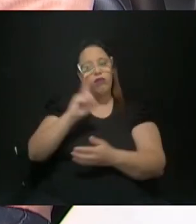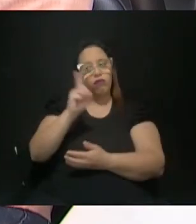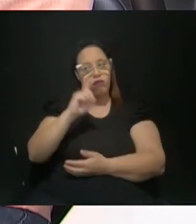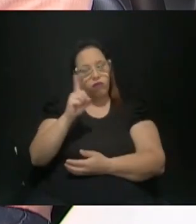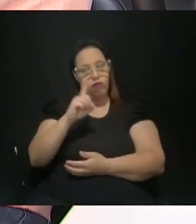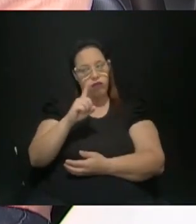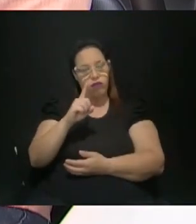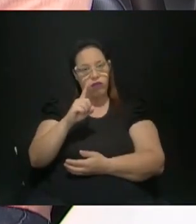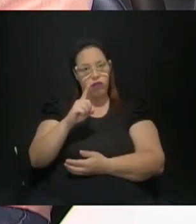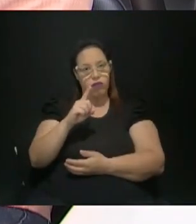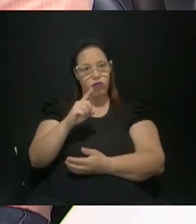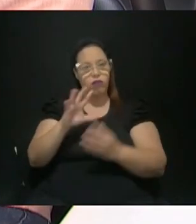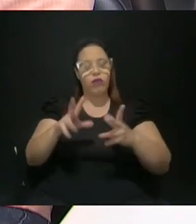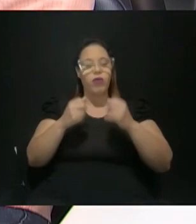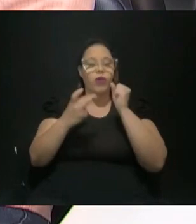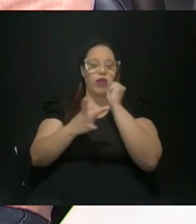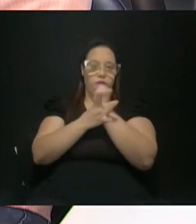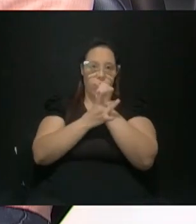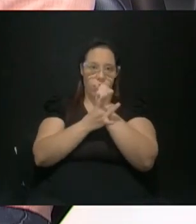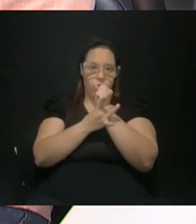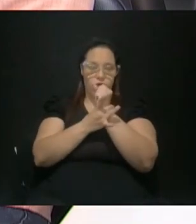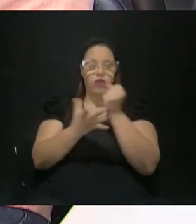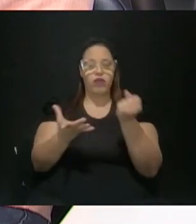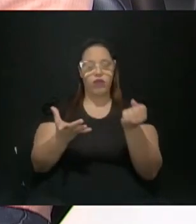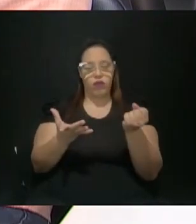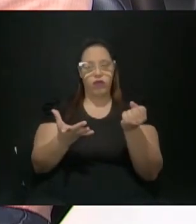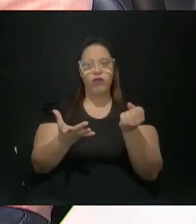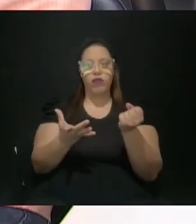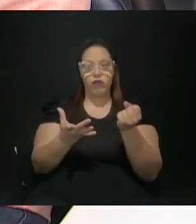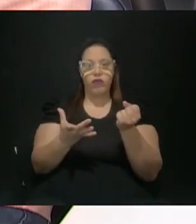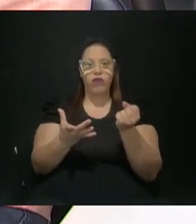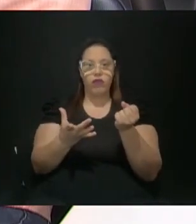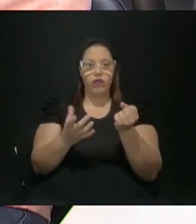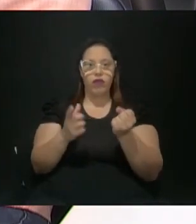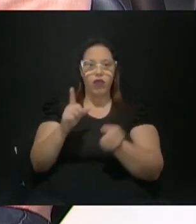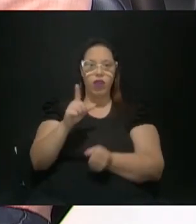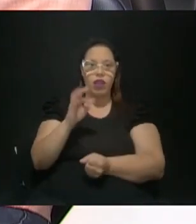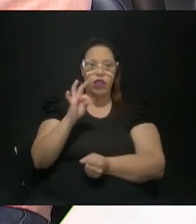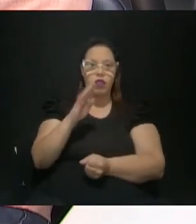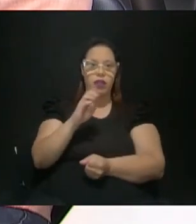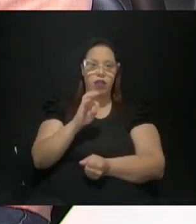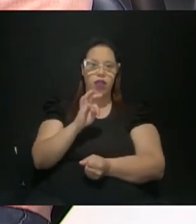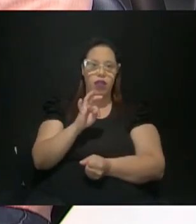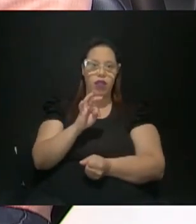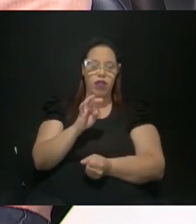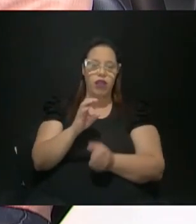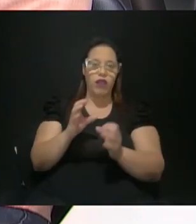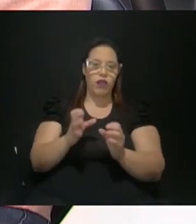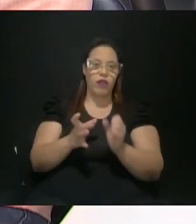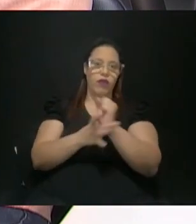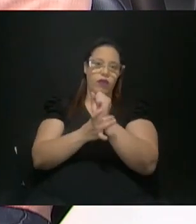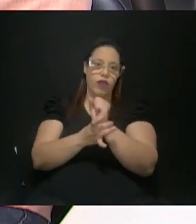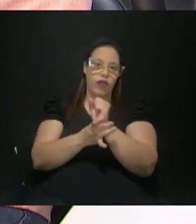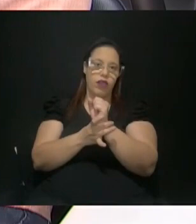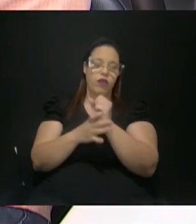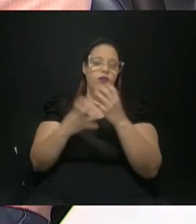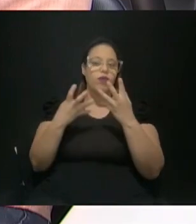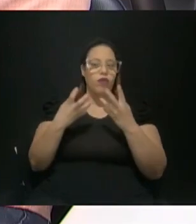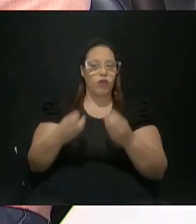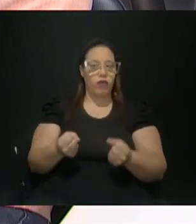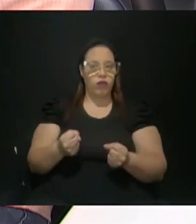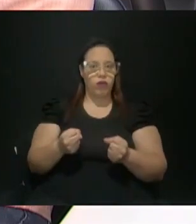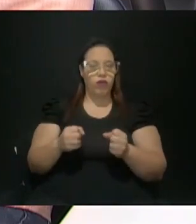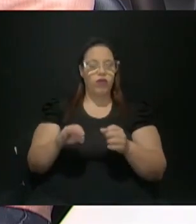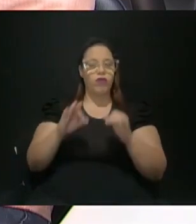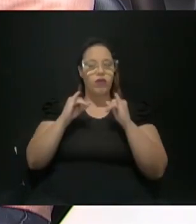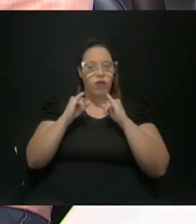prol da segurança, né? Em prol com a LGPD, nós trabalhamos em prol da segurança e da integridade dessa informação dos